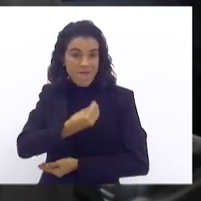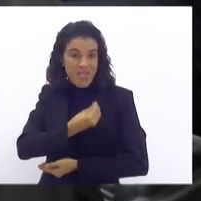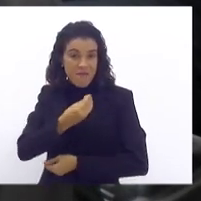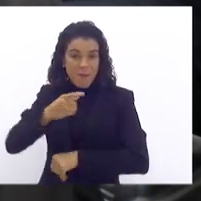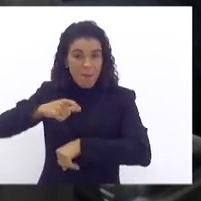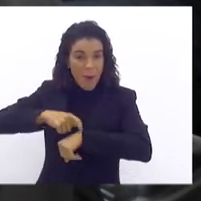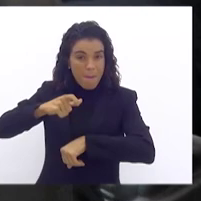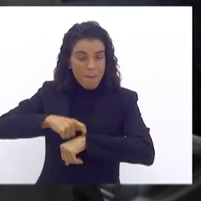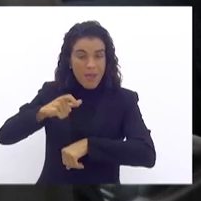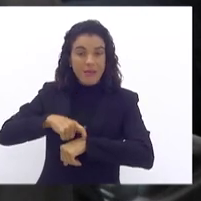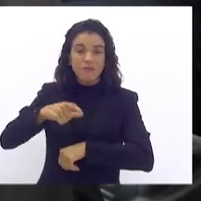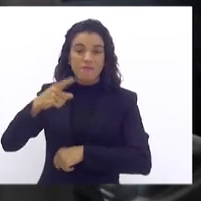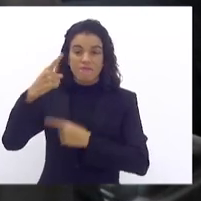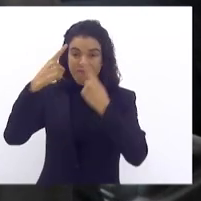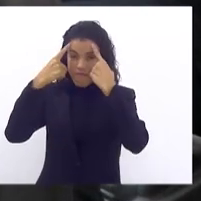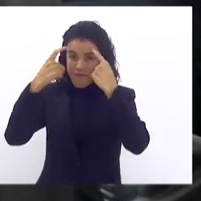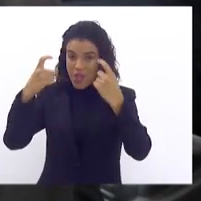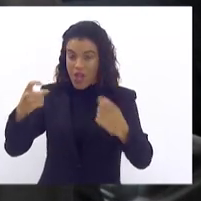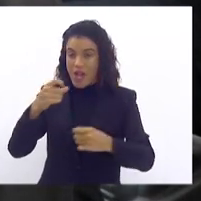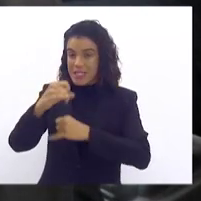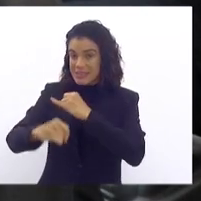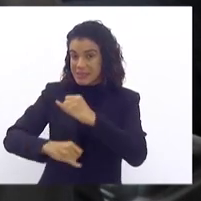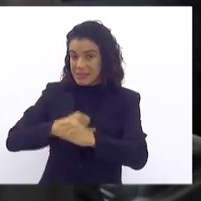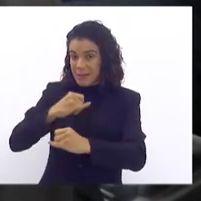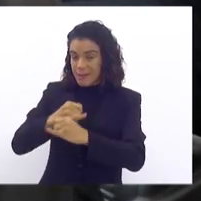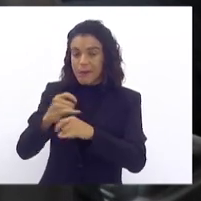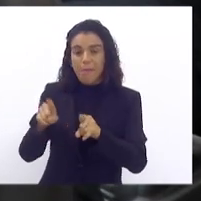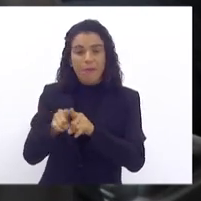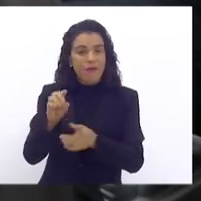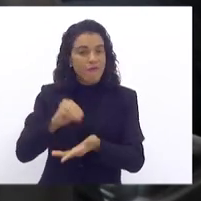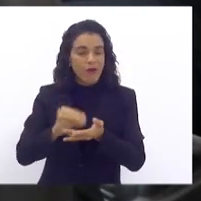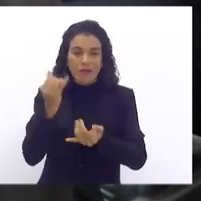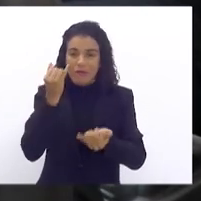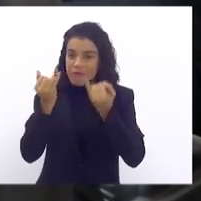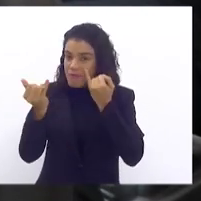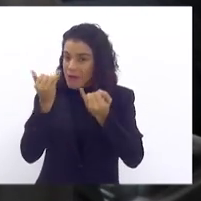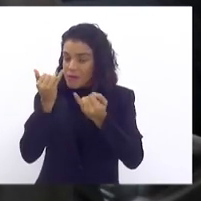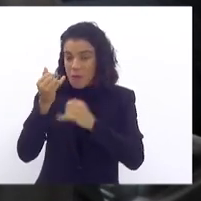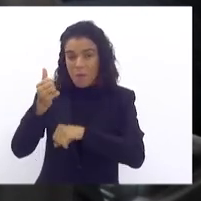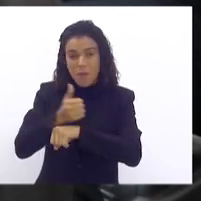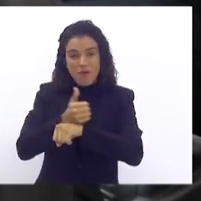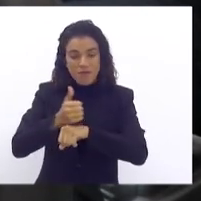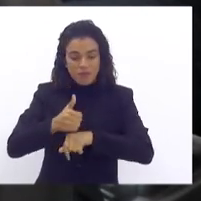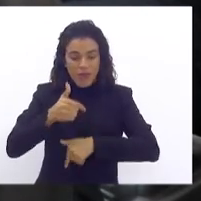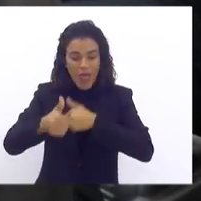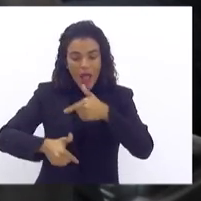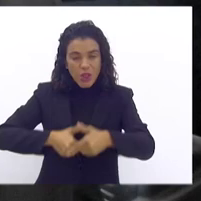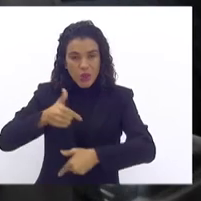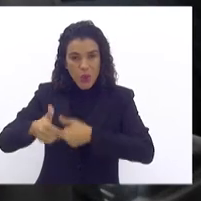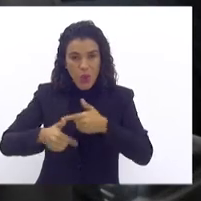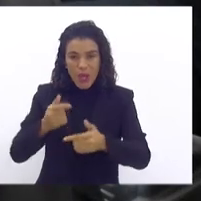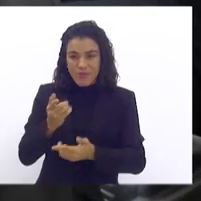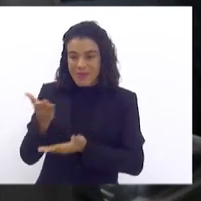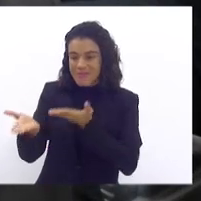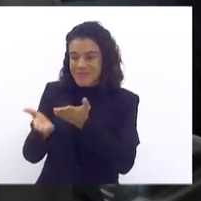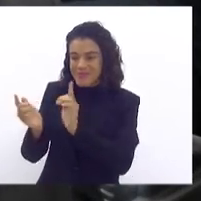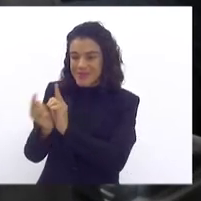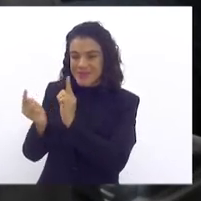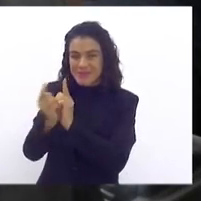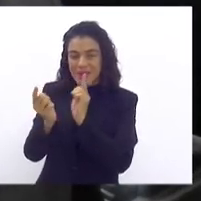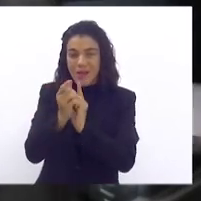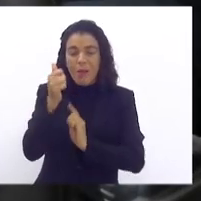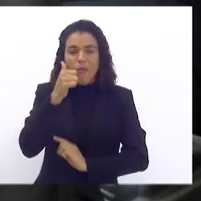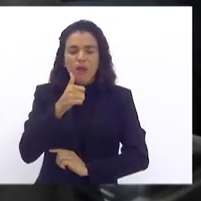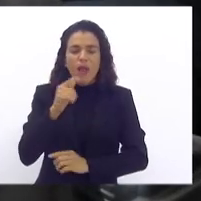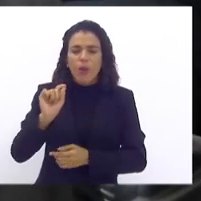de violência cibernética. É um desconhecimento também dos profissionais que atuam nos centros de atendimento às mulheres, que entendam o